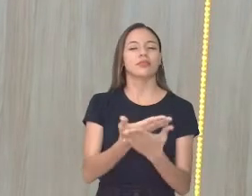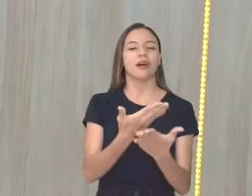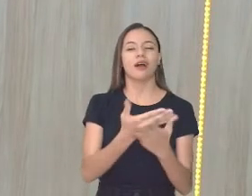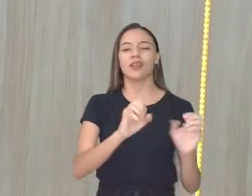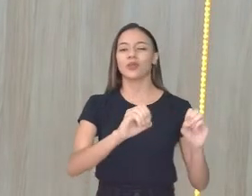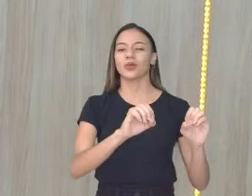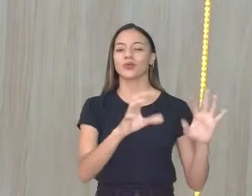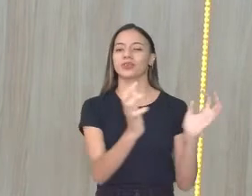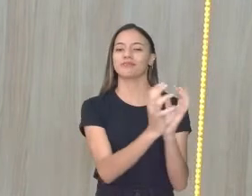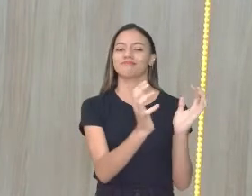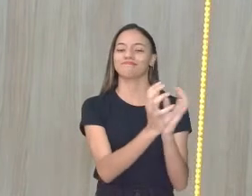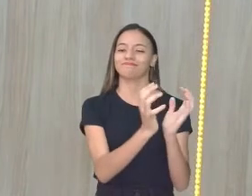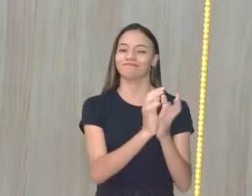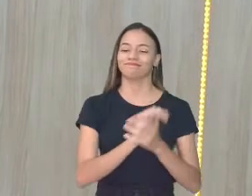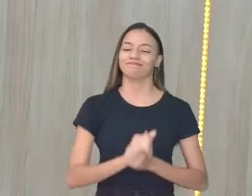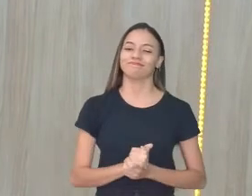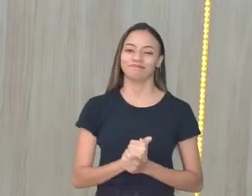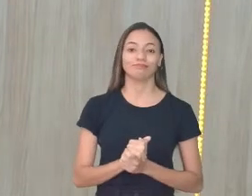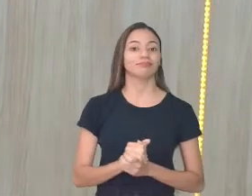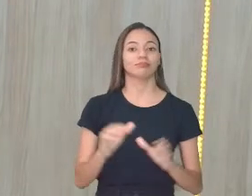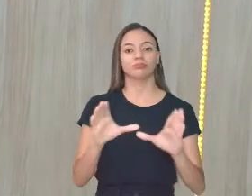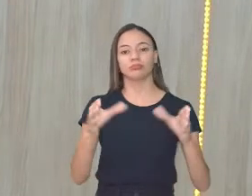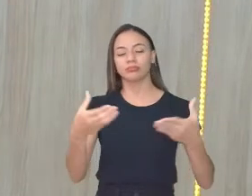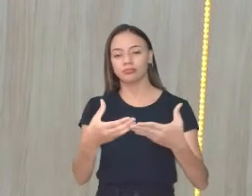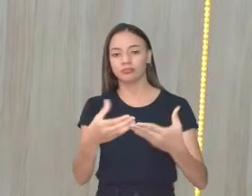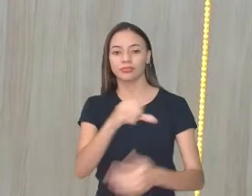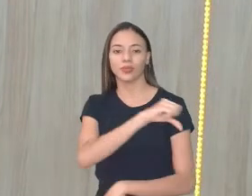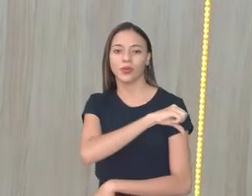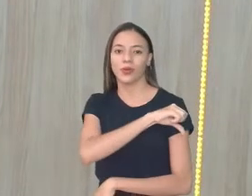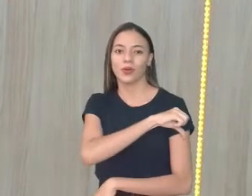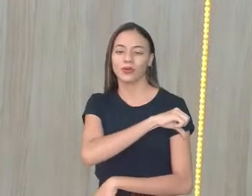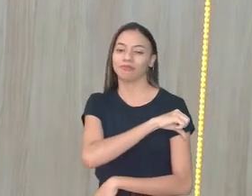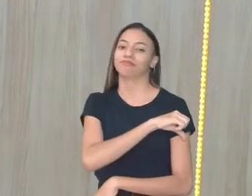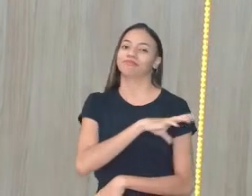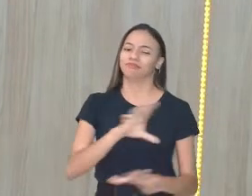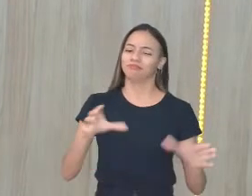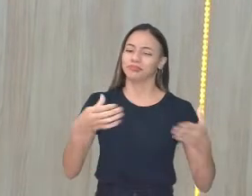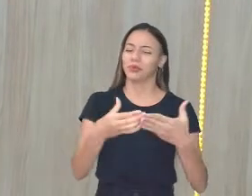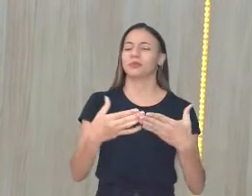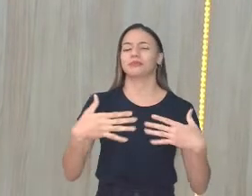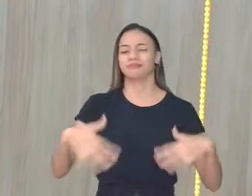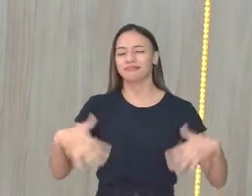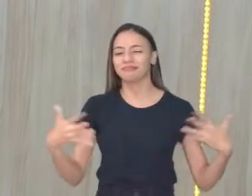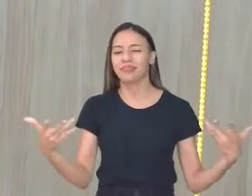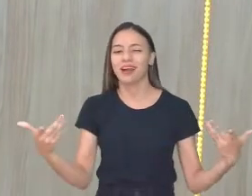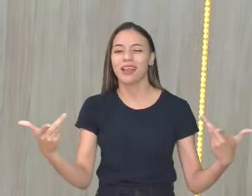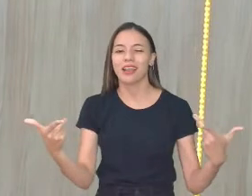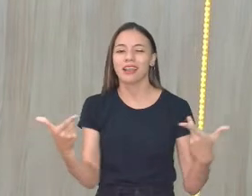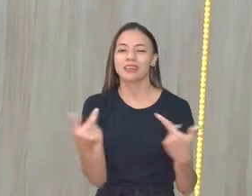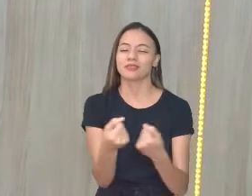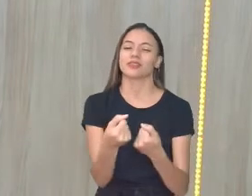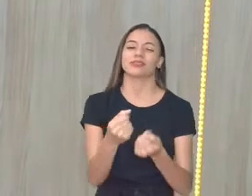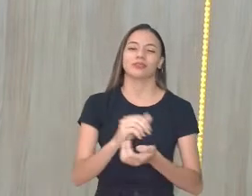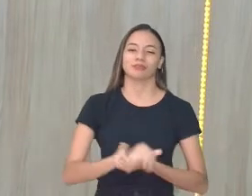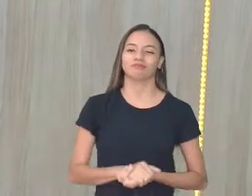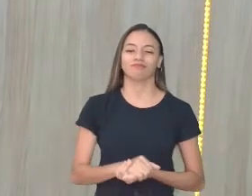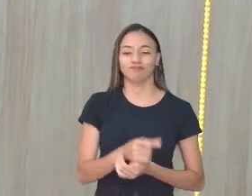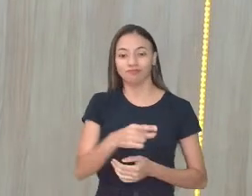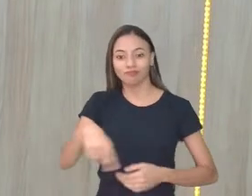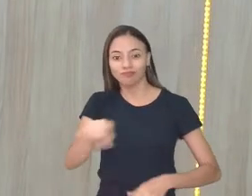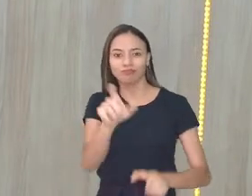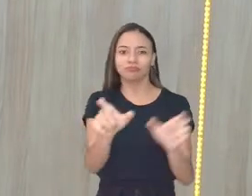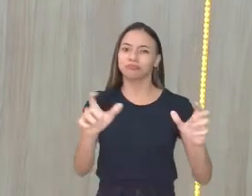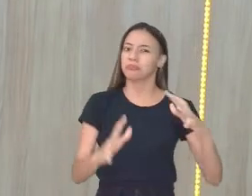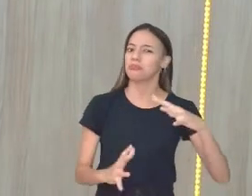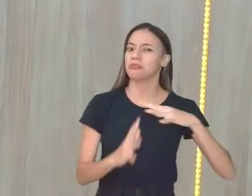Educa Recife para as turmas do nono ano, essa turminha boa de fera, né? Que já